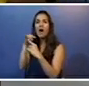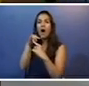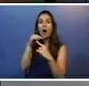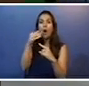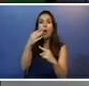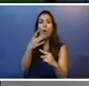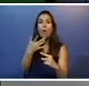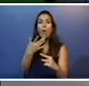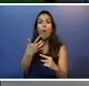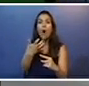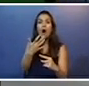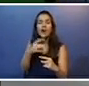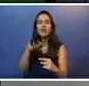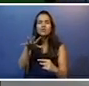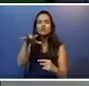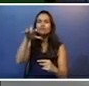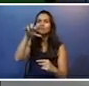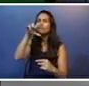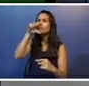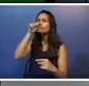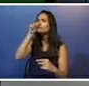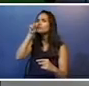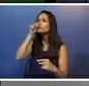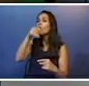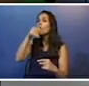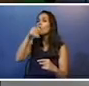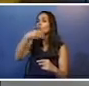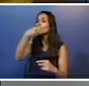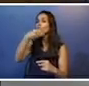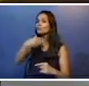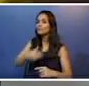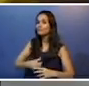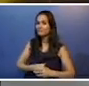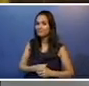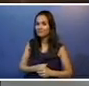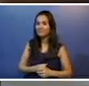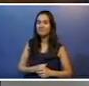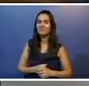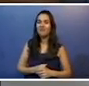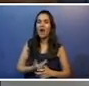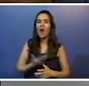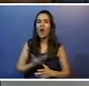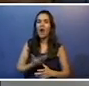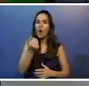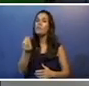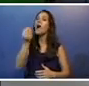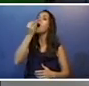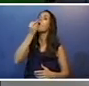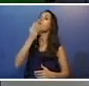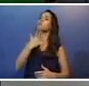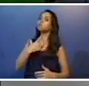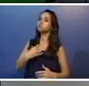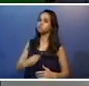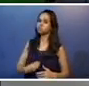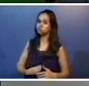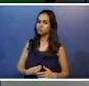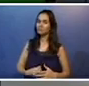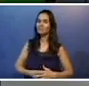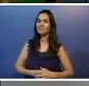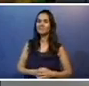cor e pelo cheiro do fruto. Elas são atraídas. Aí elas se alimentam deste fruto,